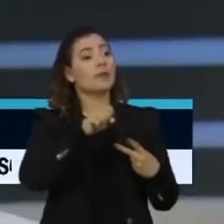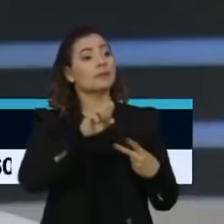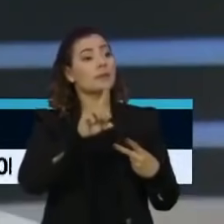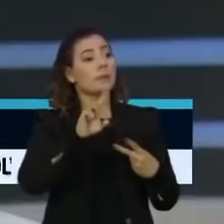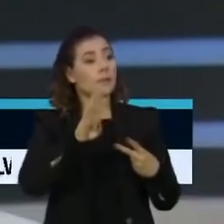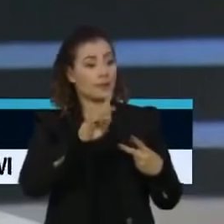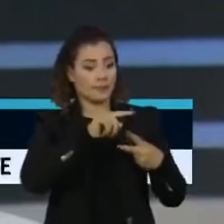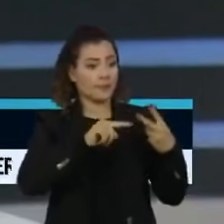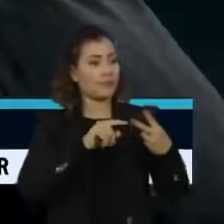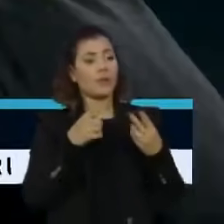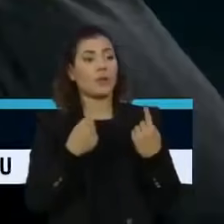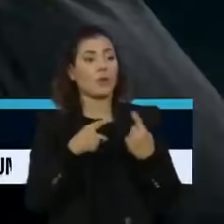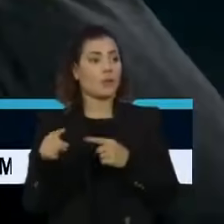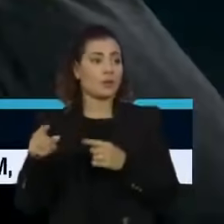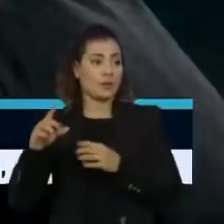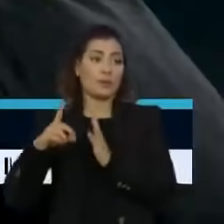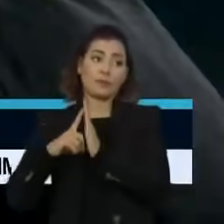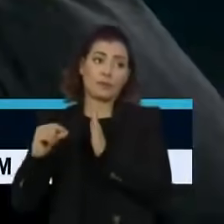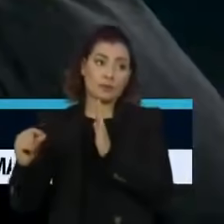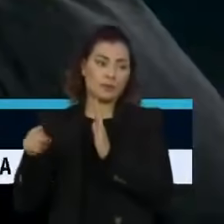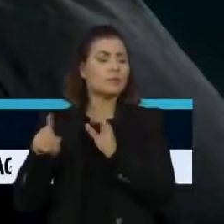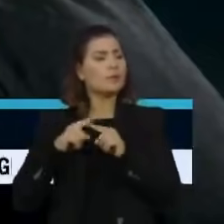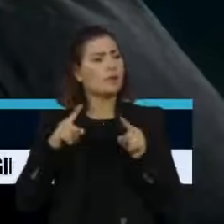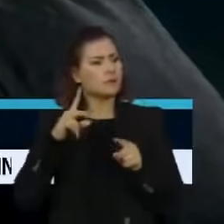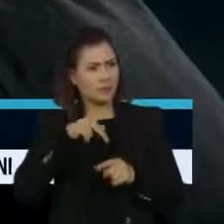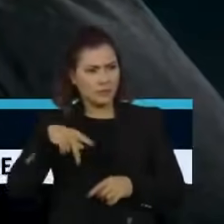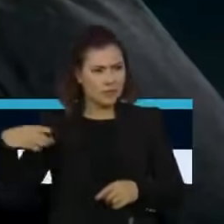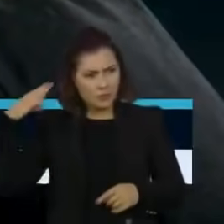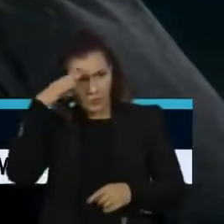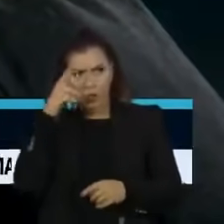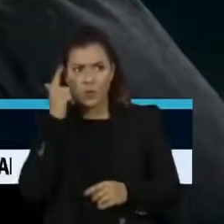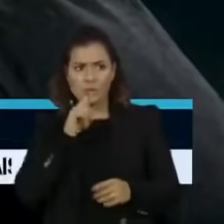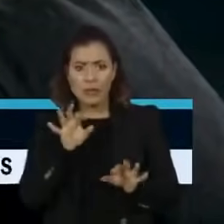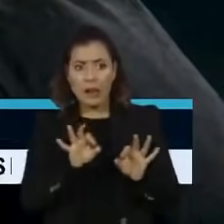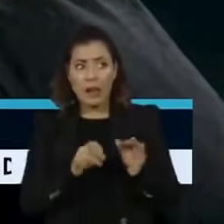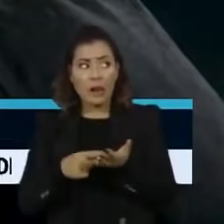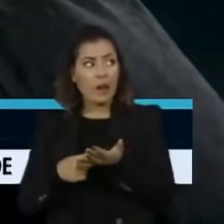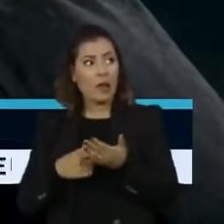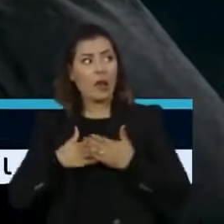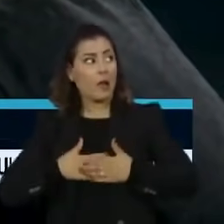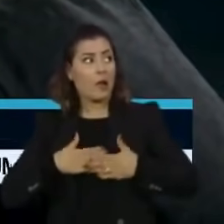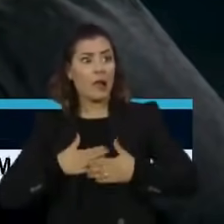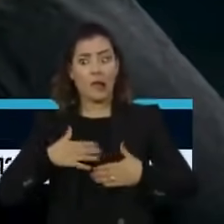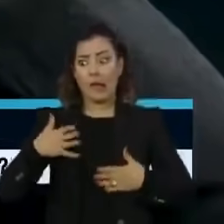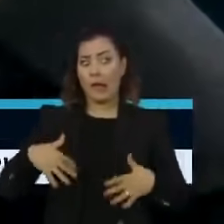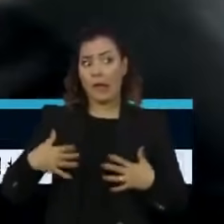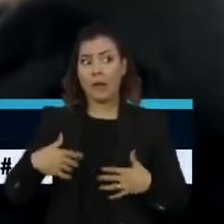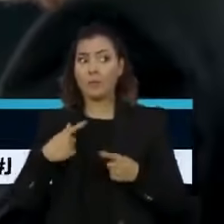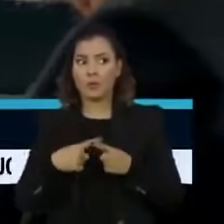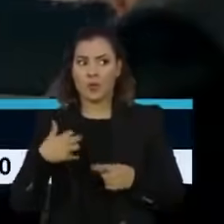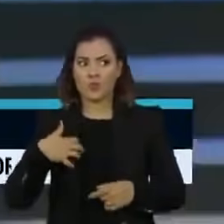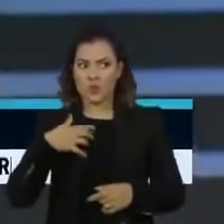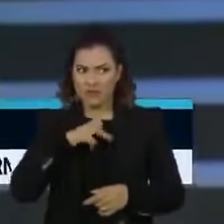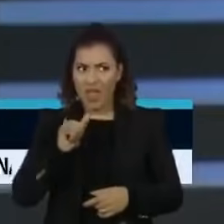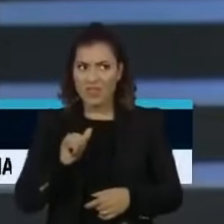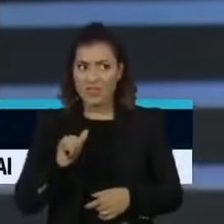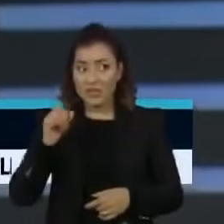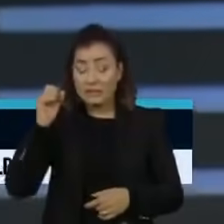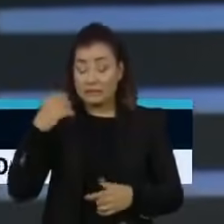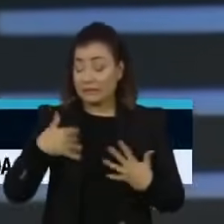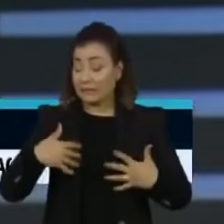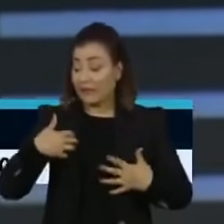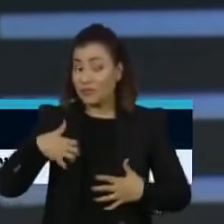oposicionistas ao Palácio do Planalto o governo pode Presidente bolsonaro Pode preparar uma algés porque a dor de cabeça vai ser forte